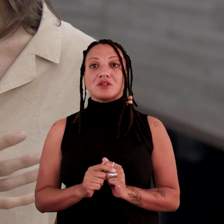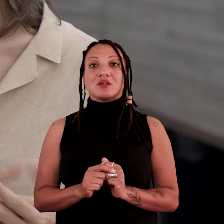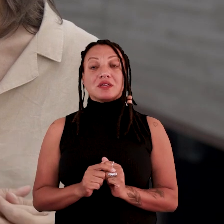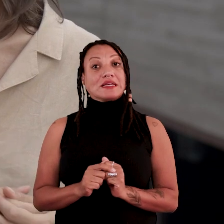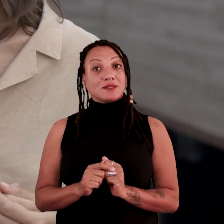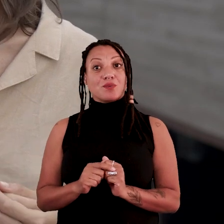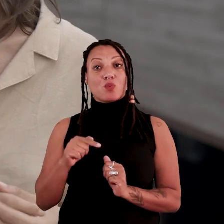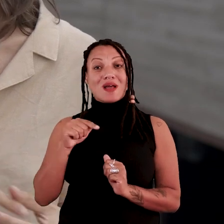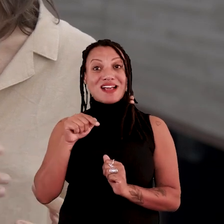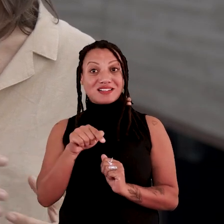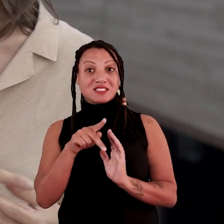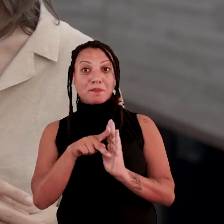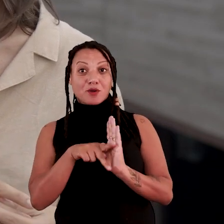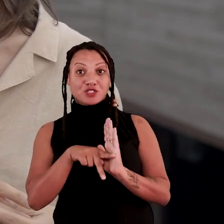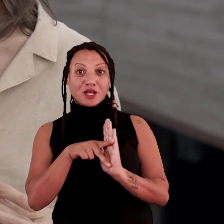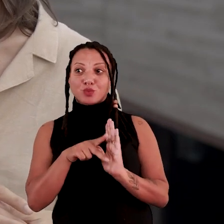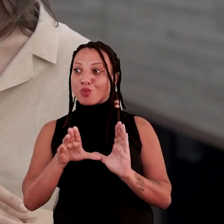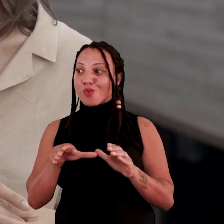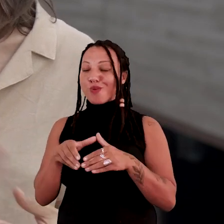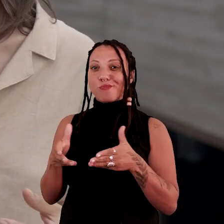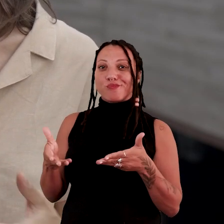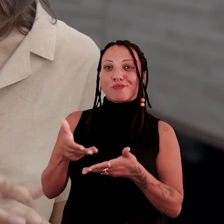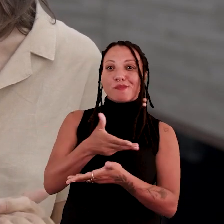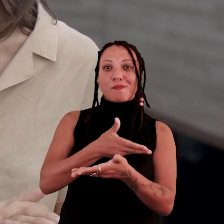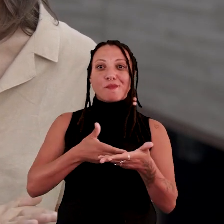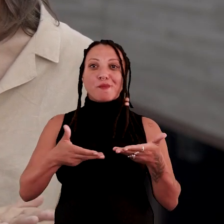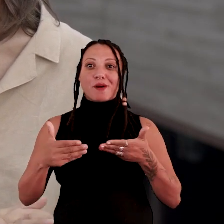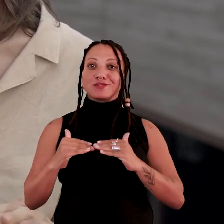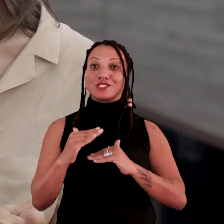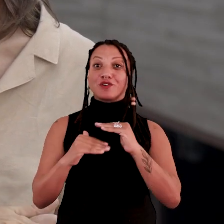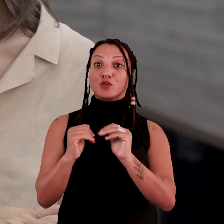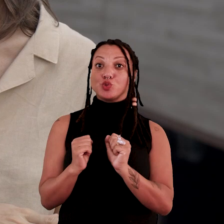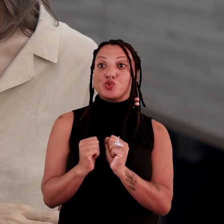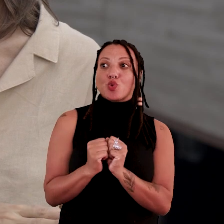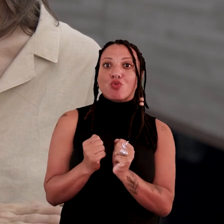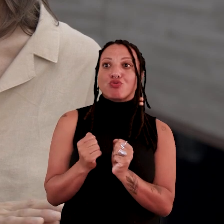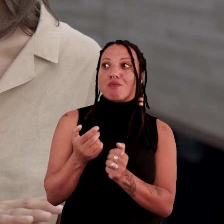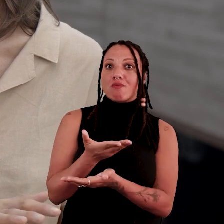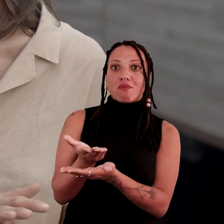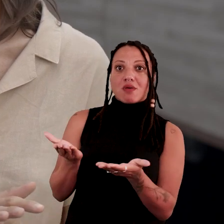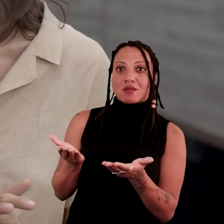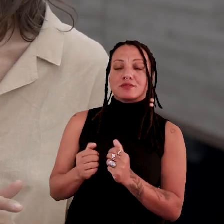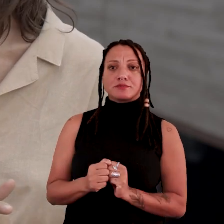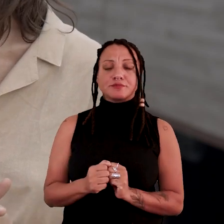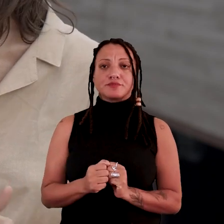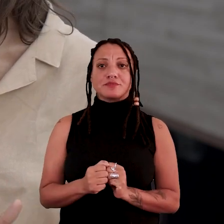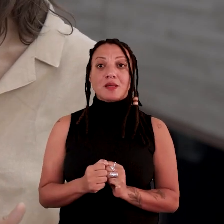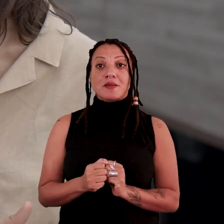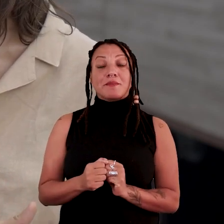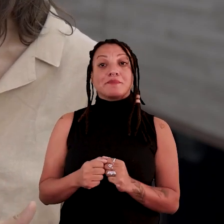com elas, parte justamente de entender quais que seriam essas atividades para trabalhar juntas. E outro